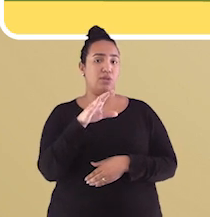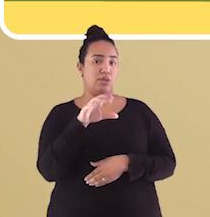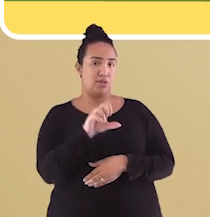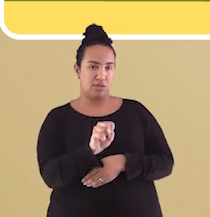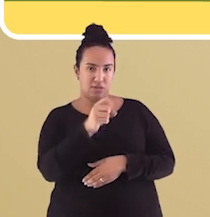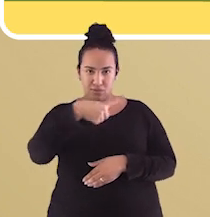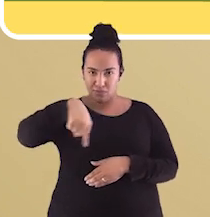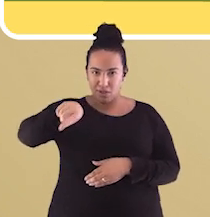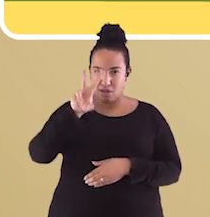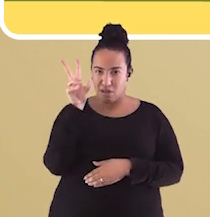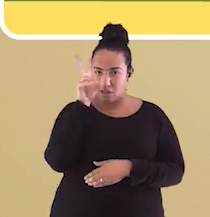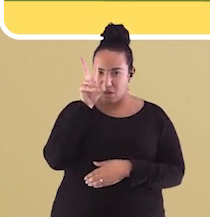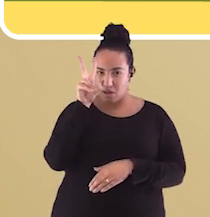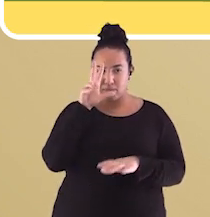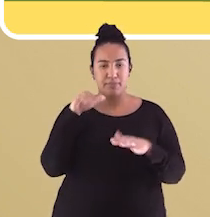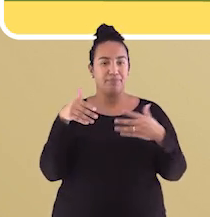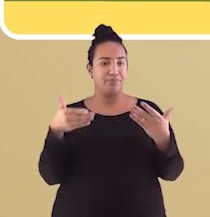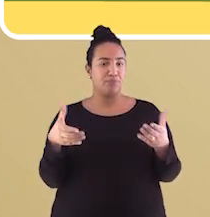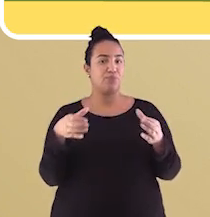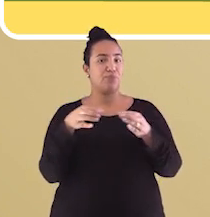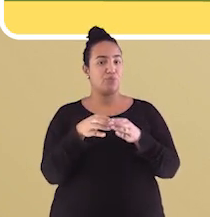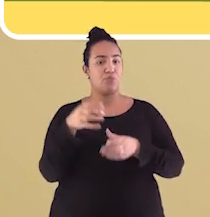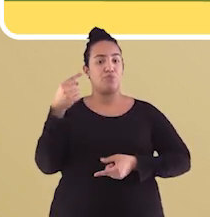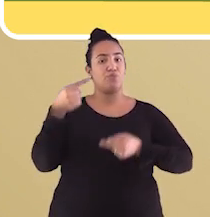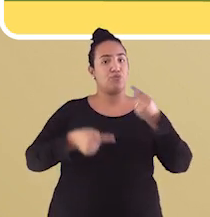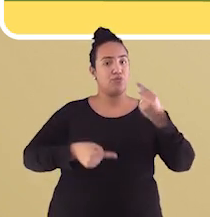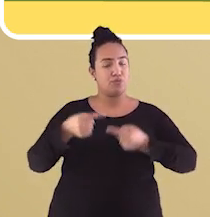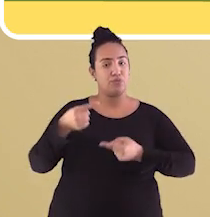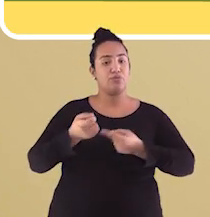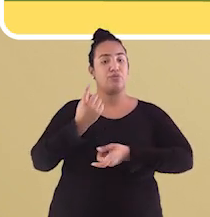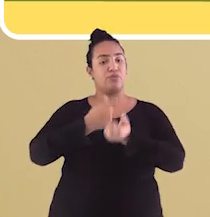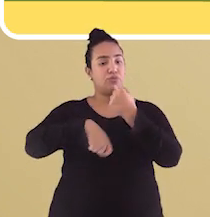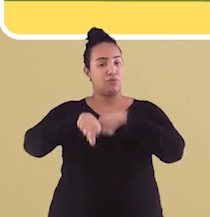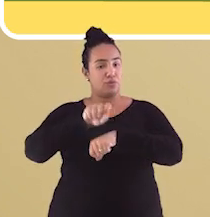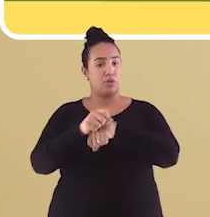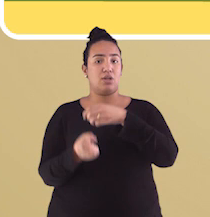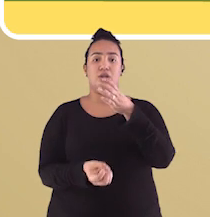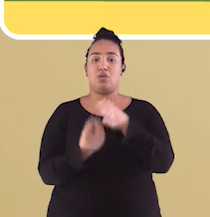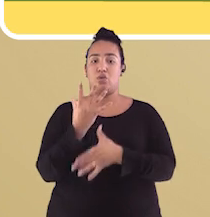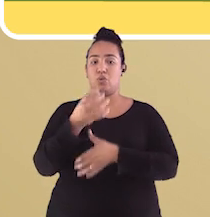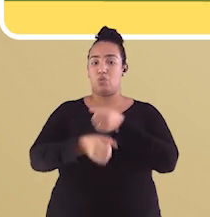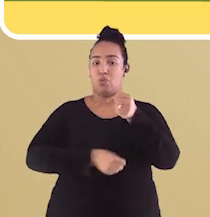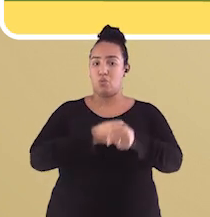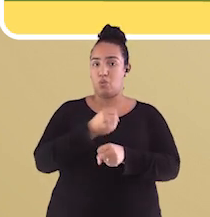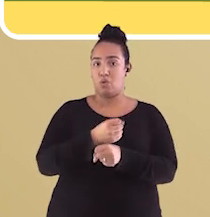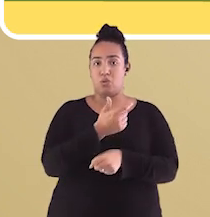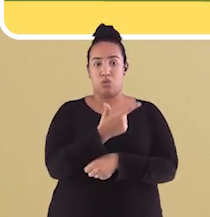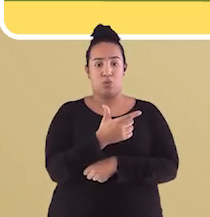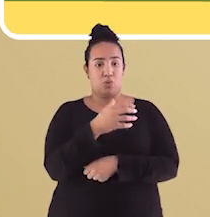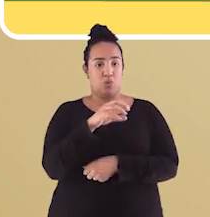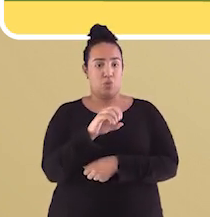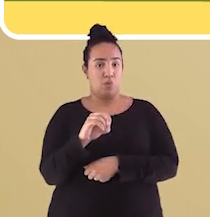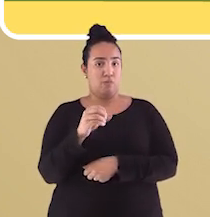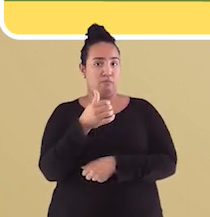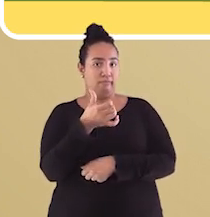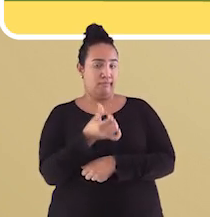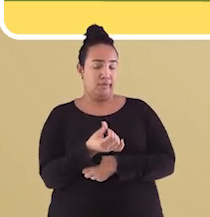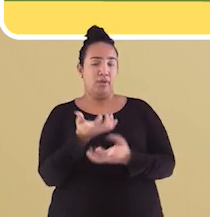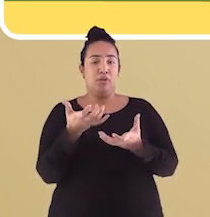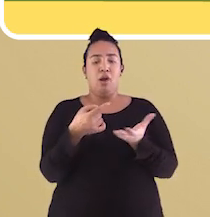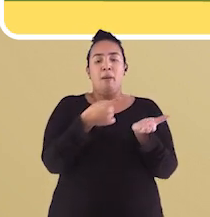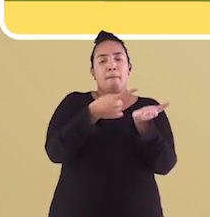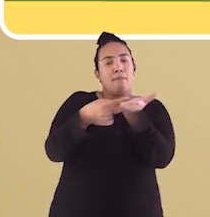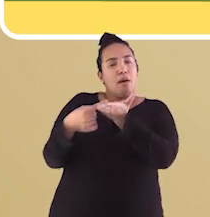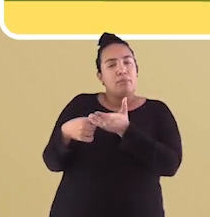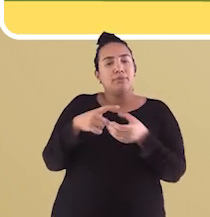BRICS? É um grupo político e econômico criado em 2006 que busca a cooperação de